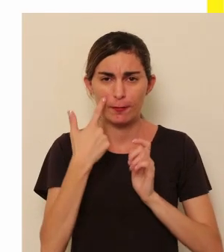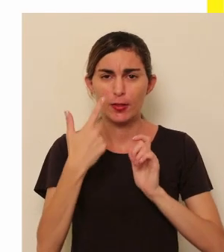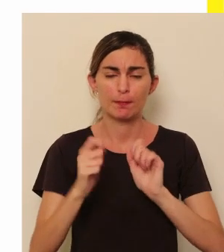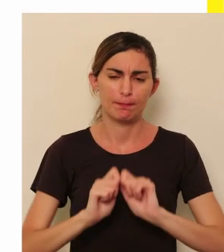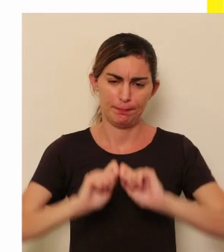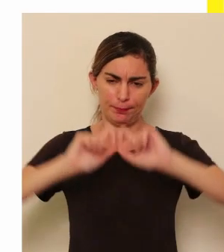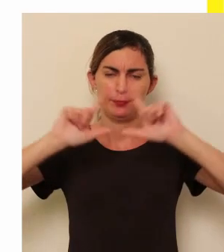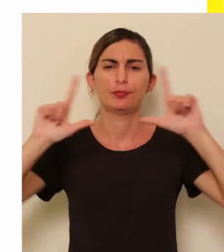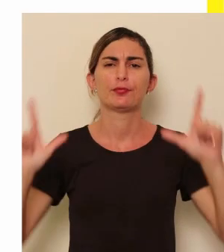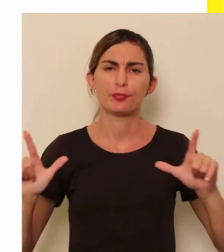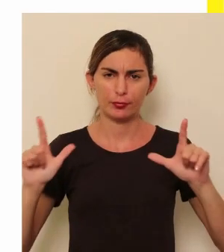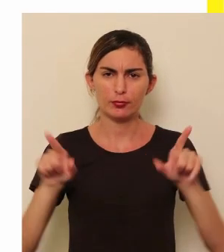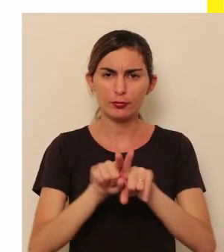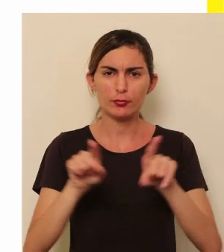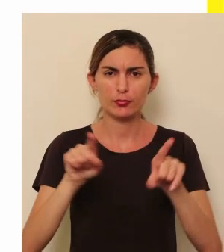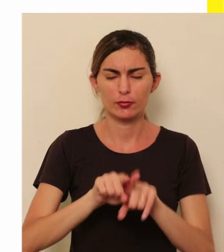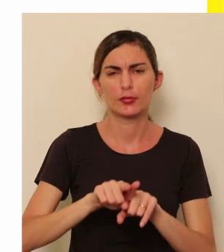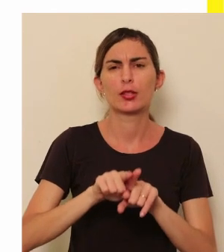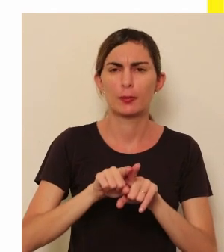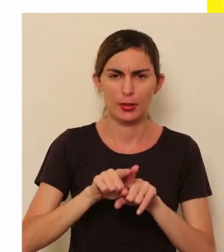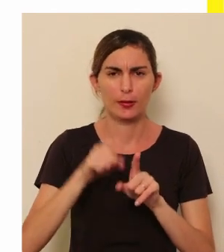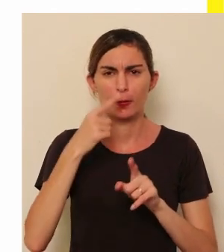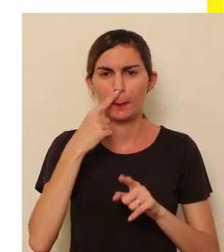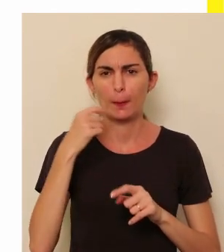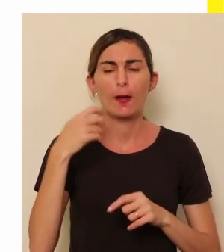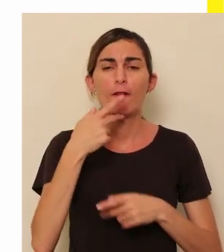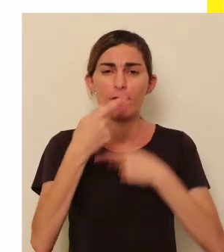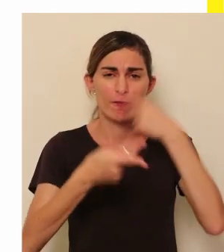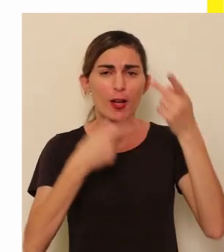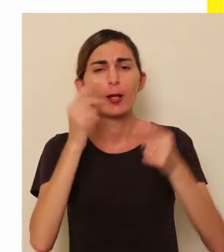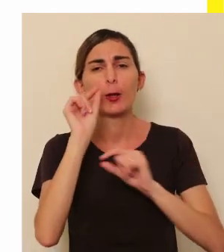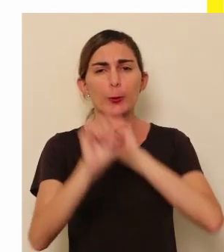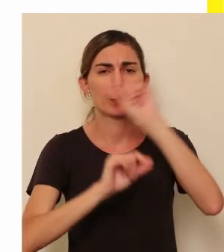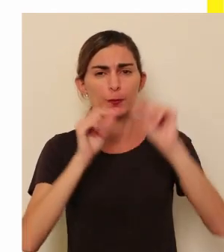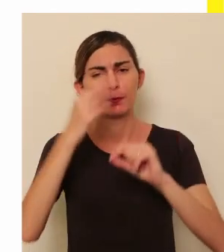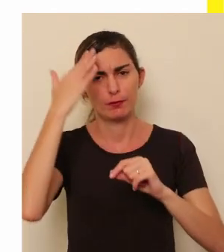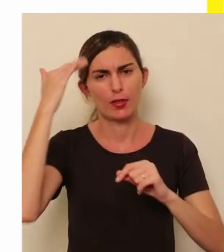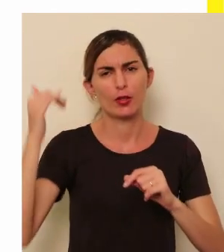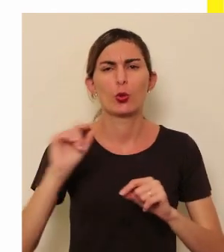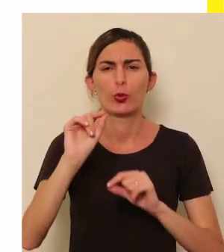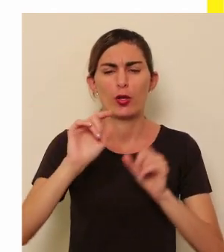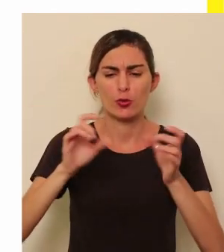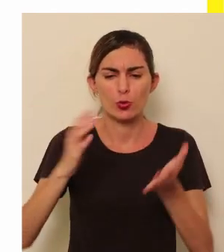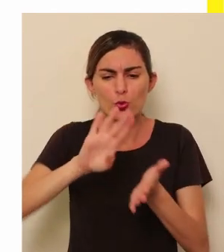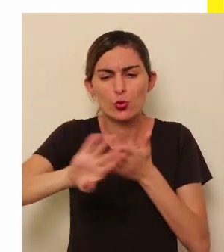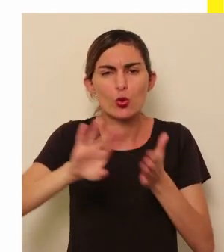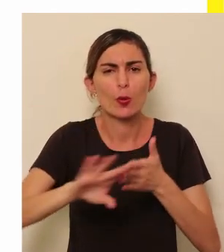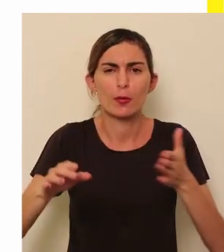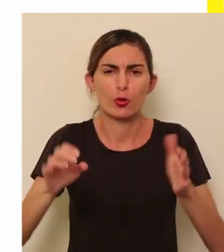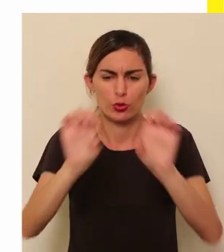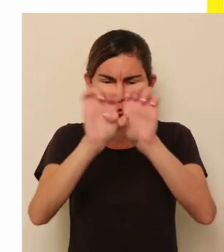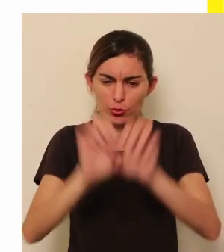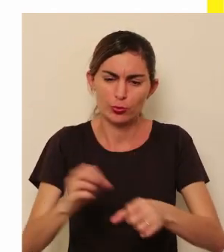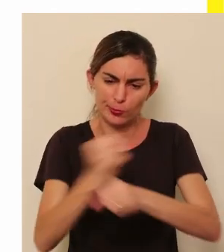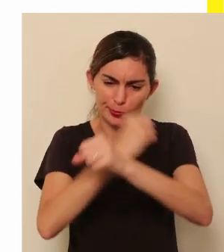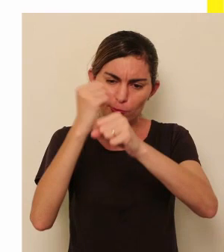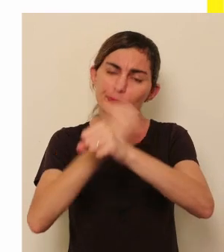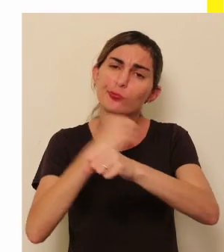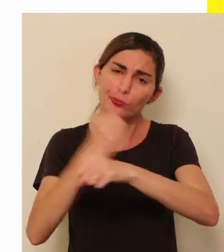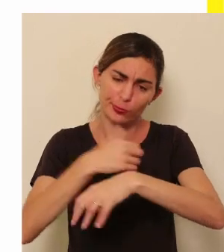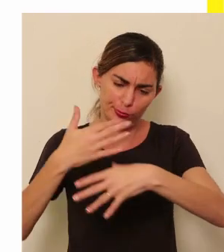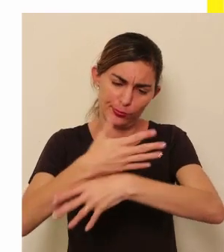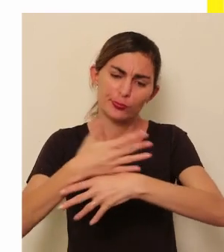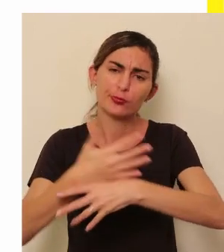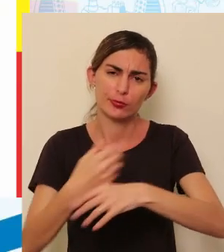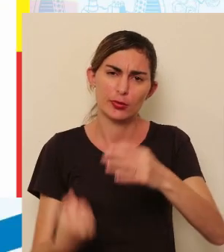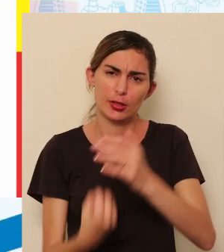na imagem também Machu Picchu, né, muito falada. Então, aí é o que ficou dessa estrutura urbana criada